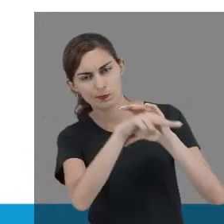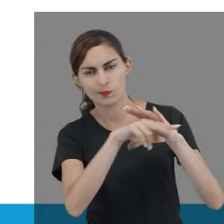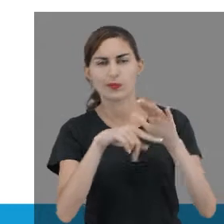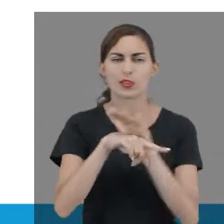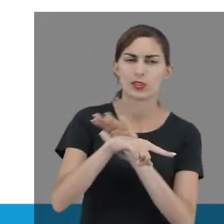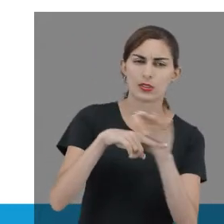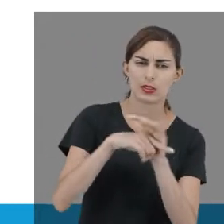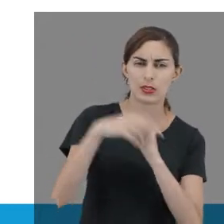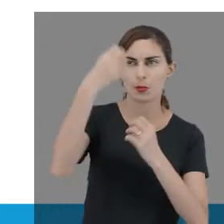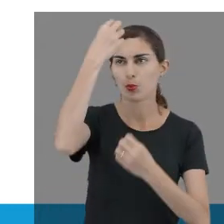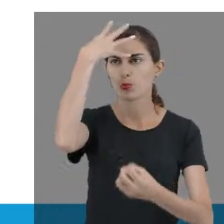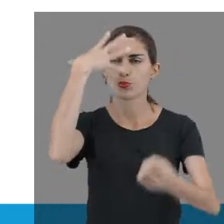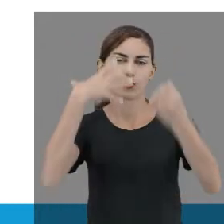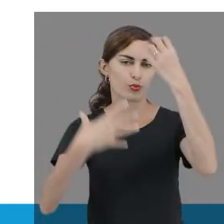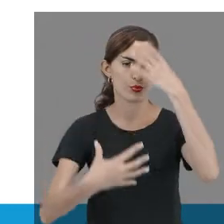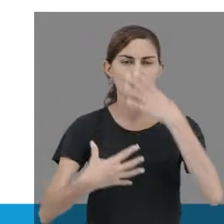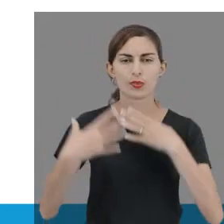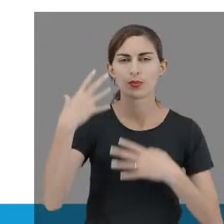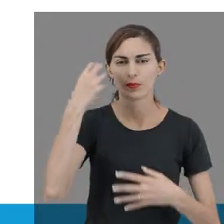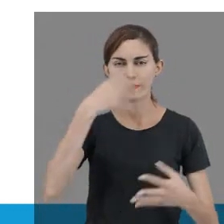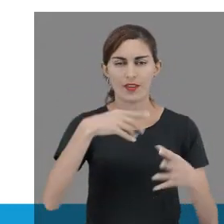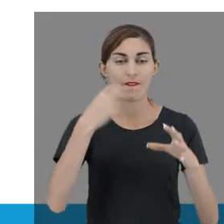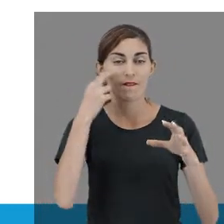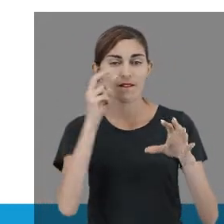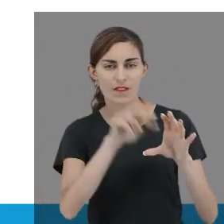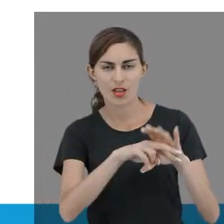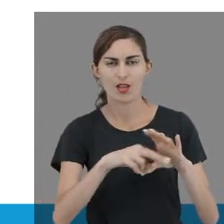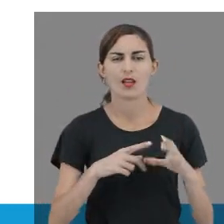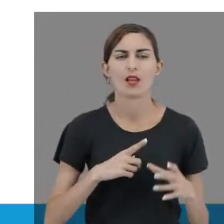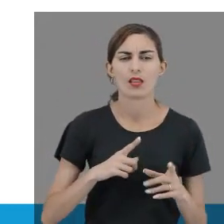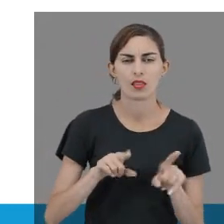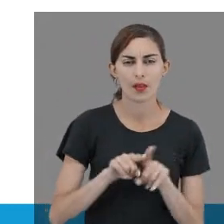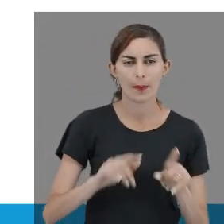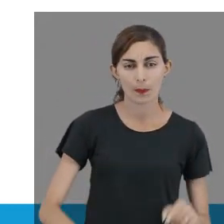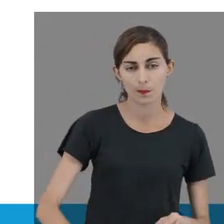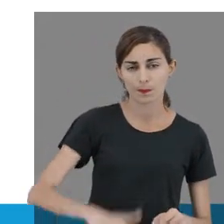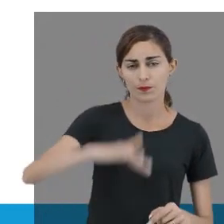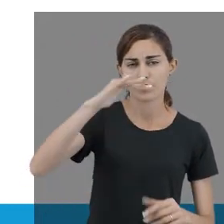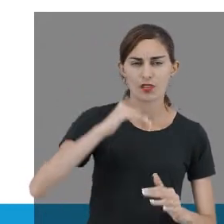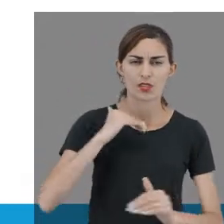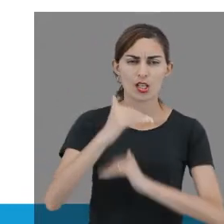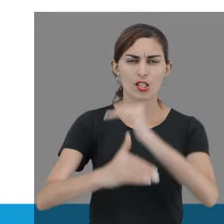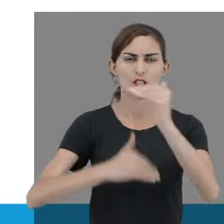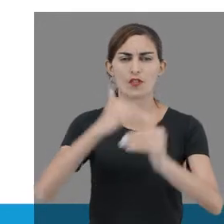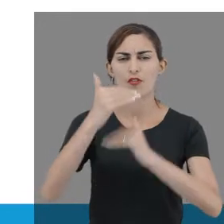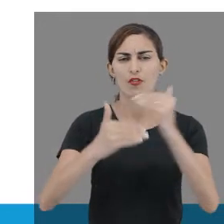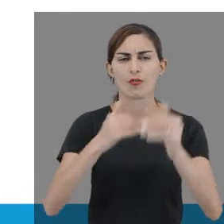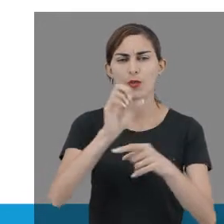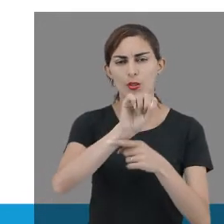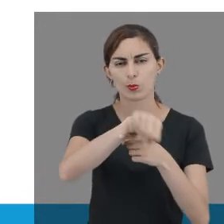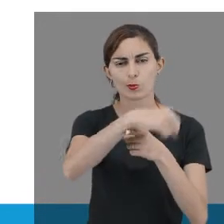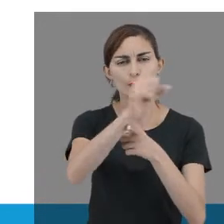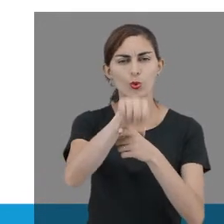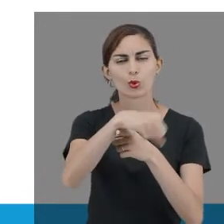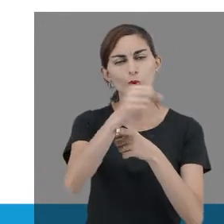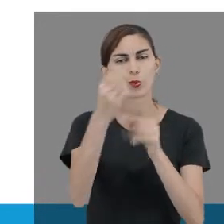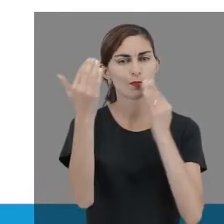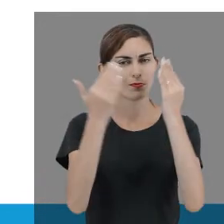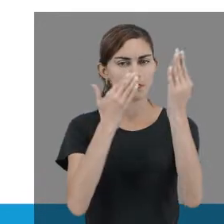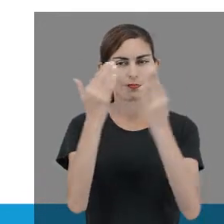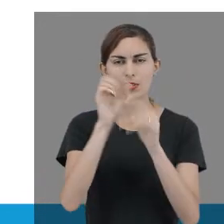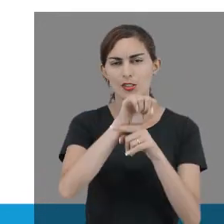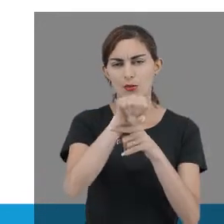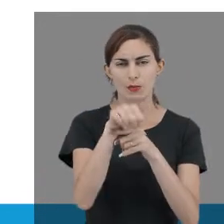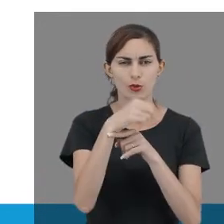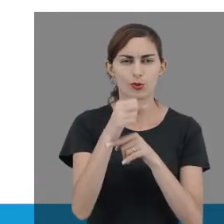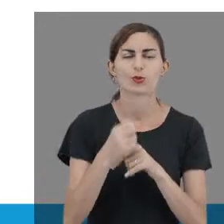tomografia, a ressonância vai identificar essas alterações que a gente vai apresentar ainda também aqui. E alteração no crescimento ou desenvolvimento